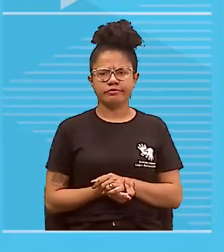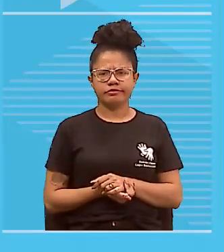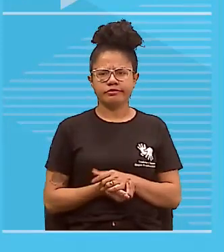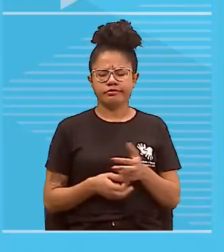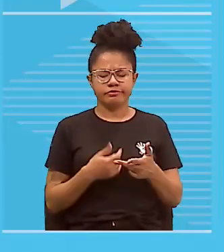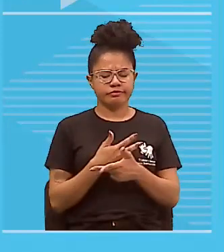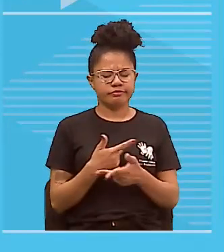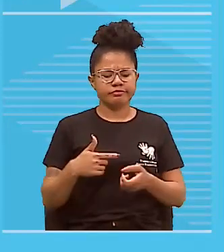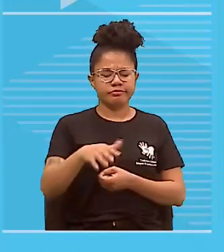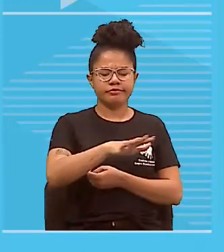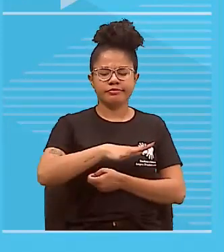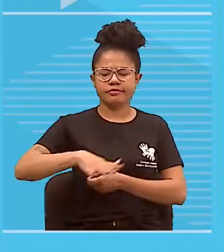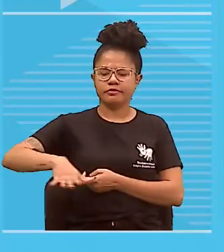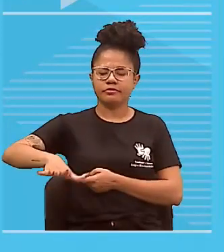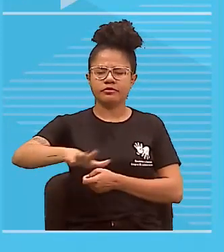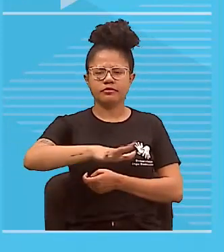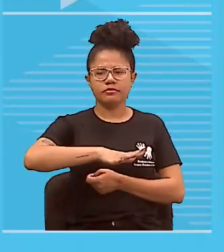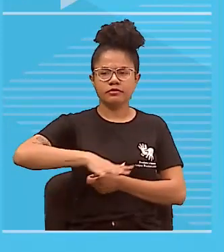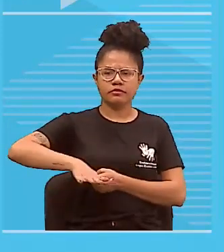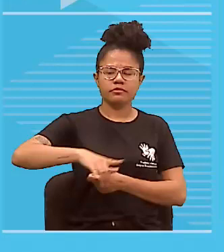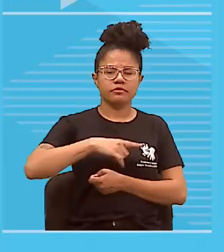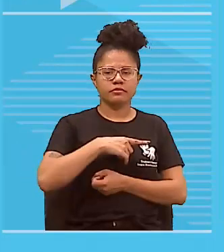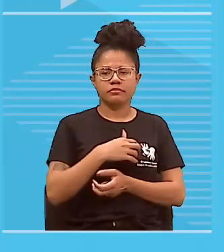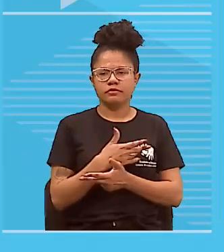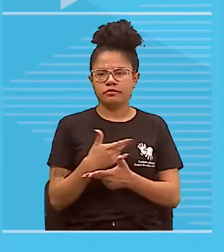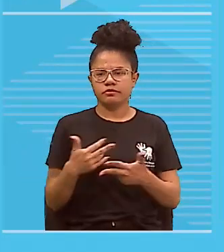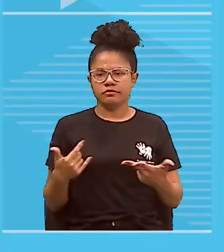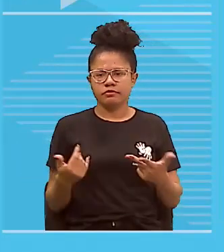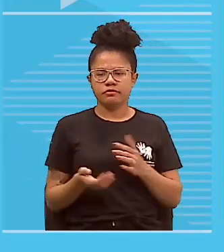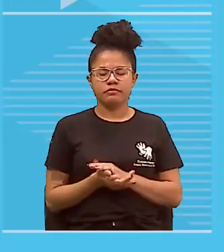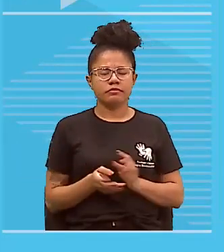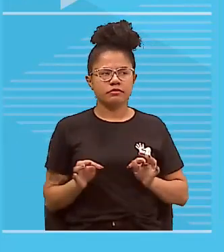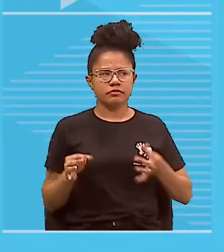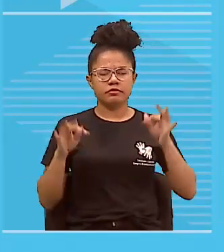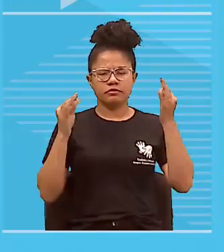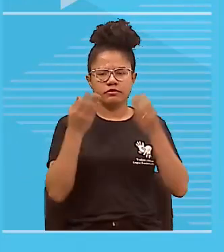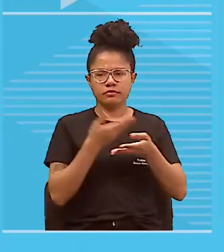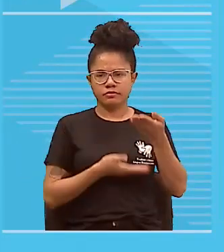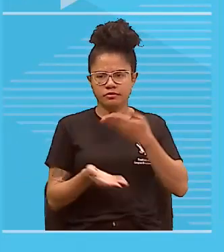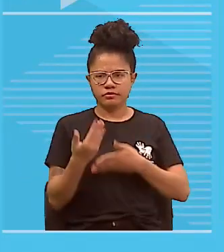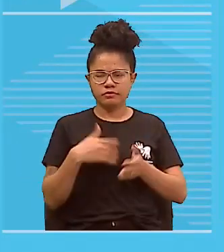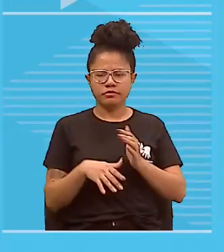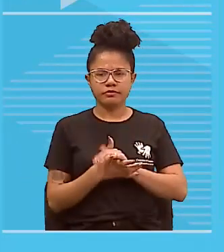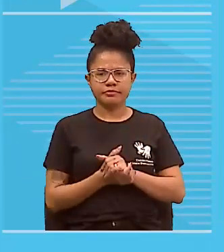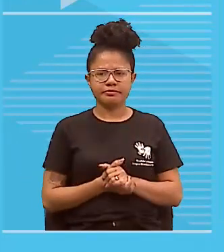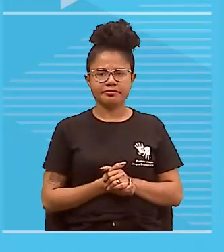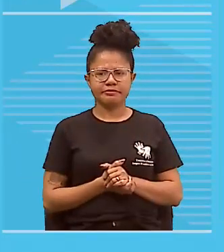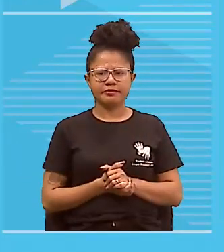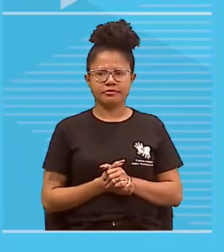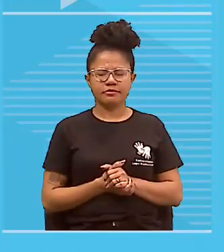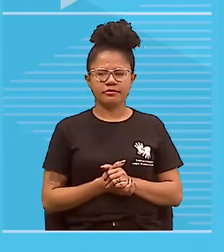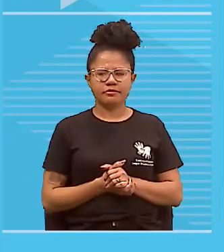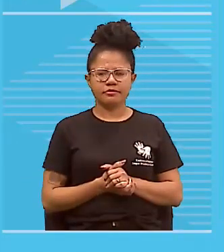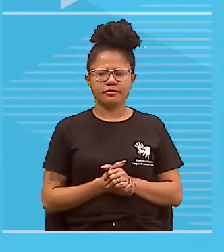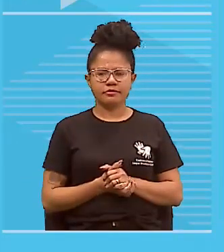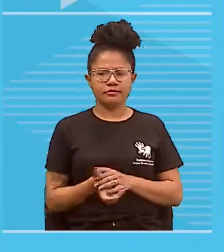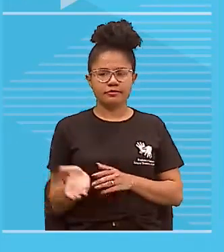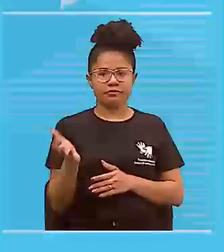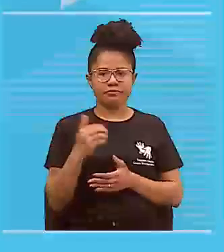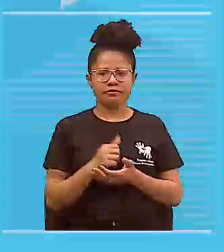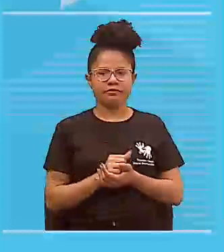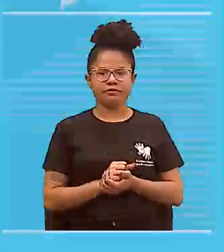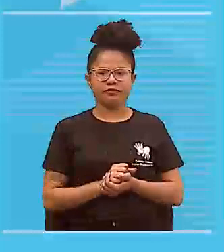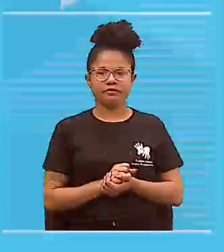diversas áreas e tem muitas tecnologias envolvidas, não é verdade? Então, olha só, vamos para